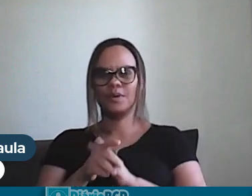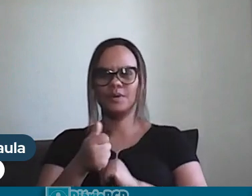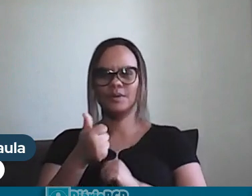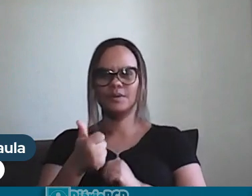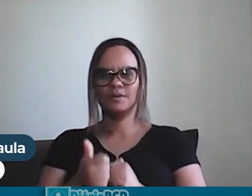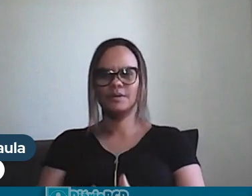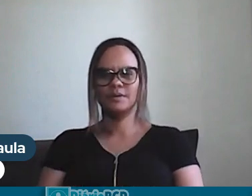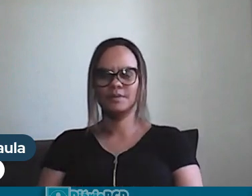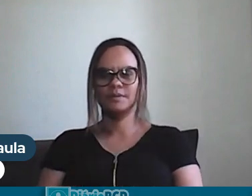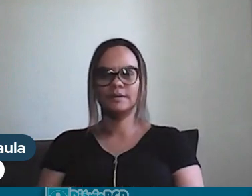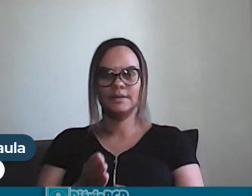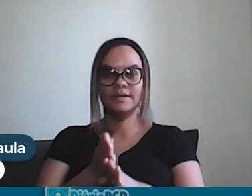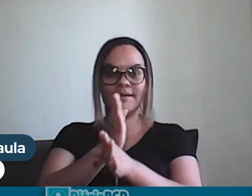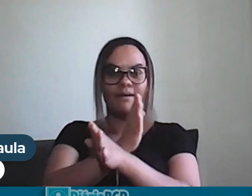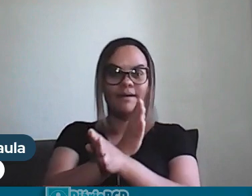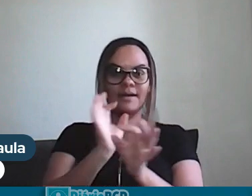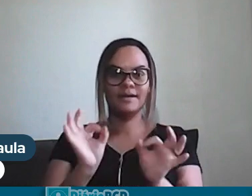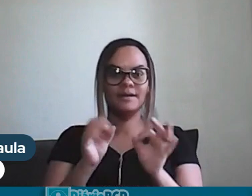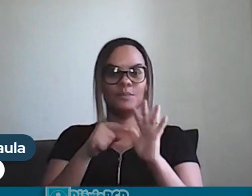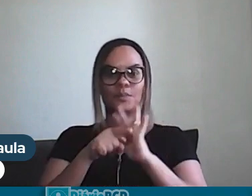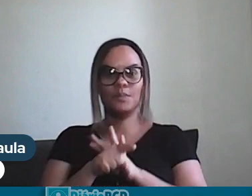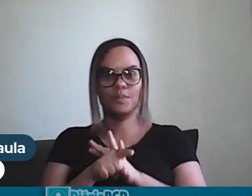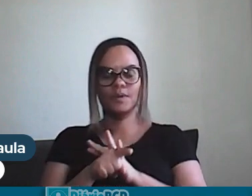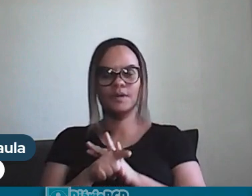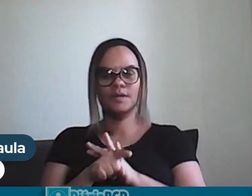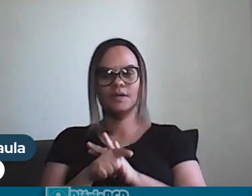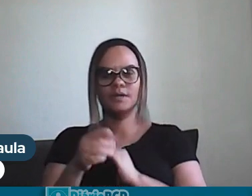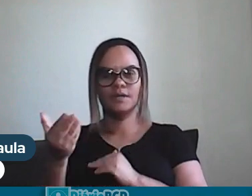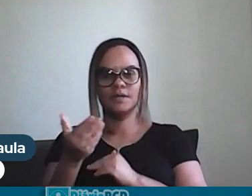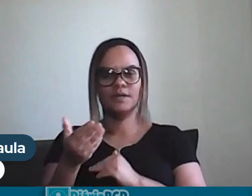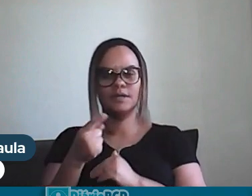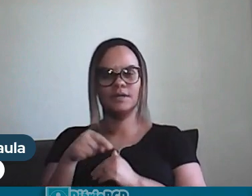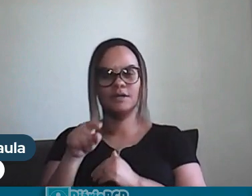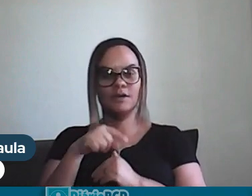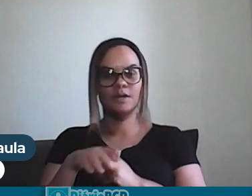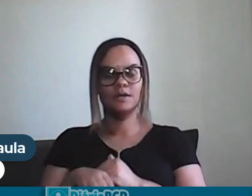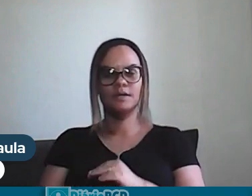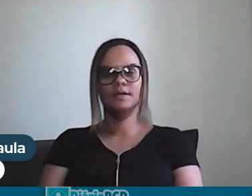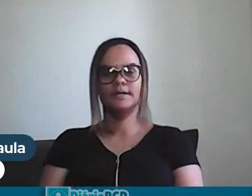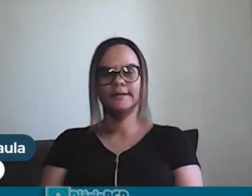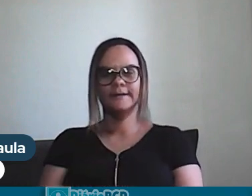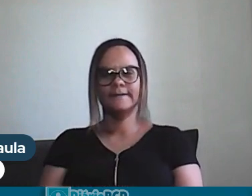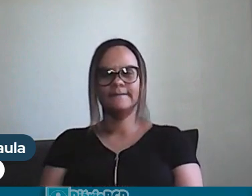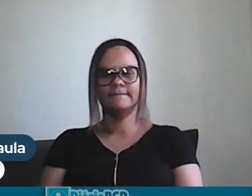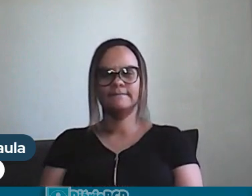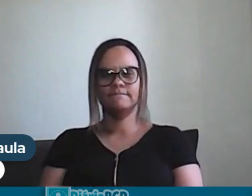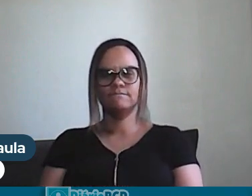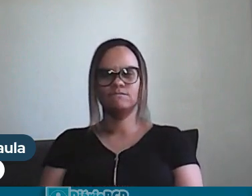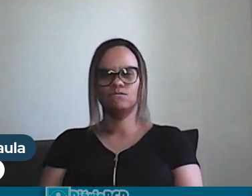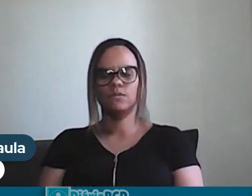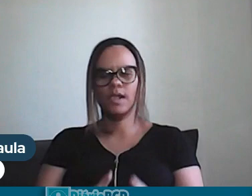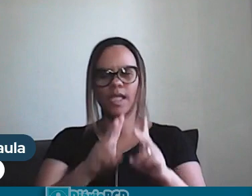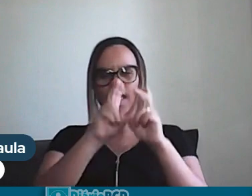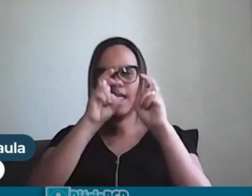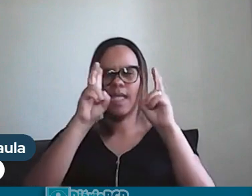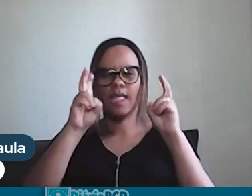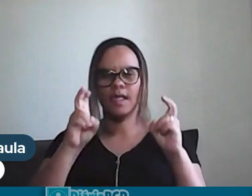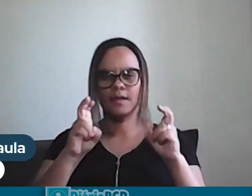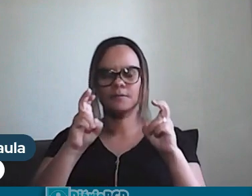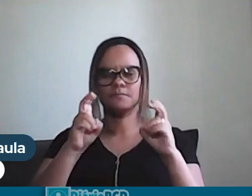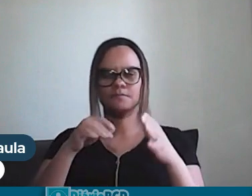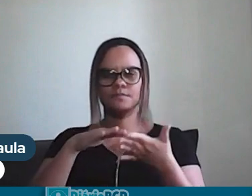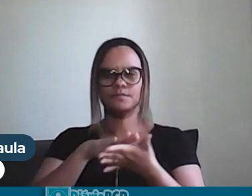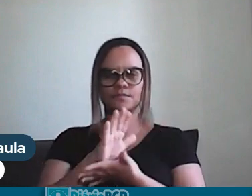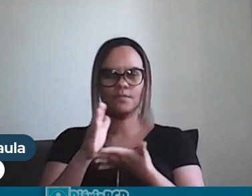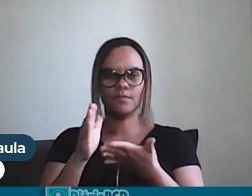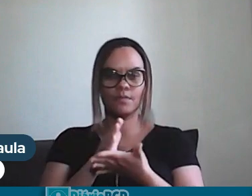Antes. Esta pergunta que eu estou fazendo para a doutora Laila é um dos temas que ela publica